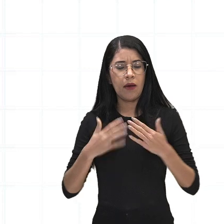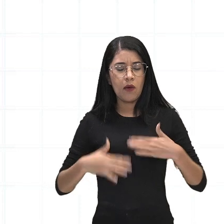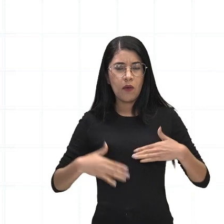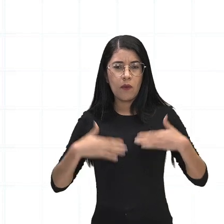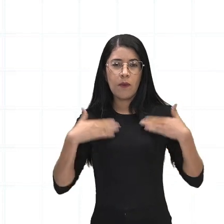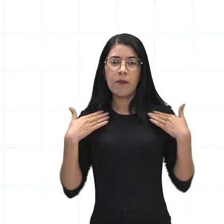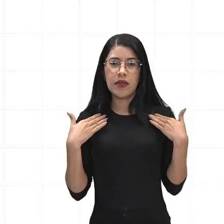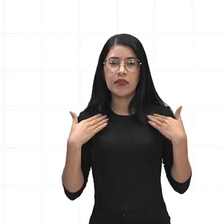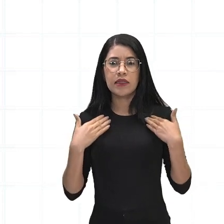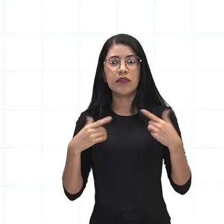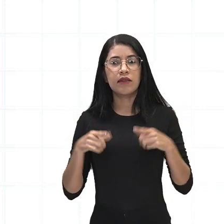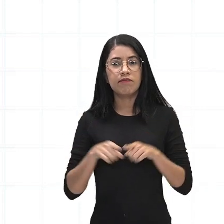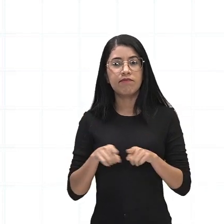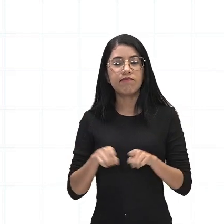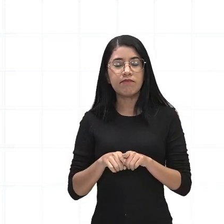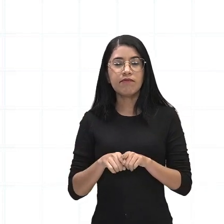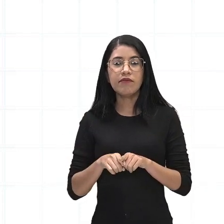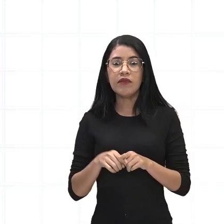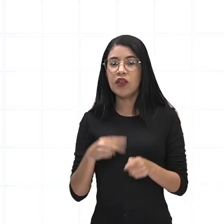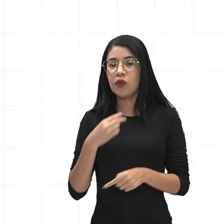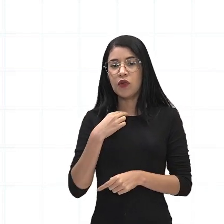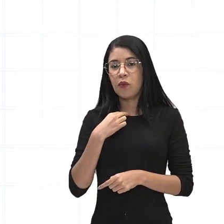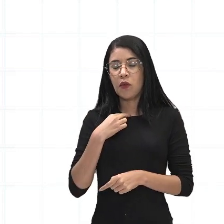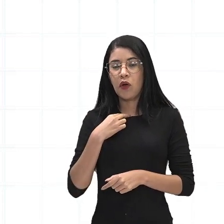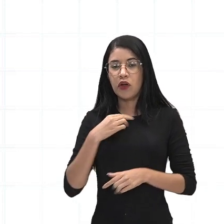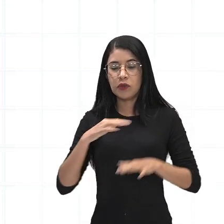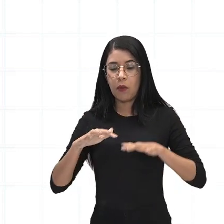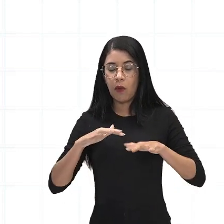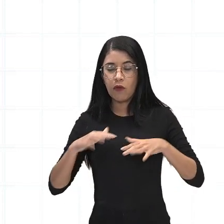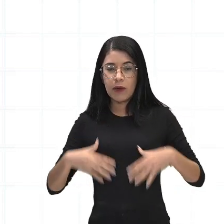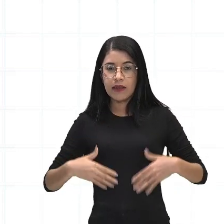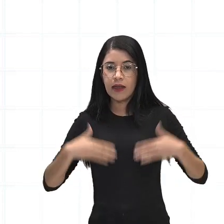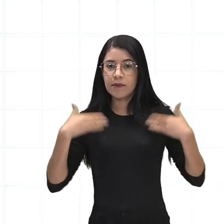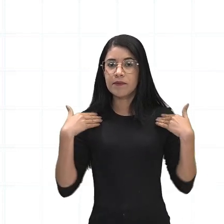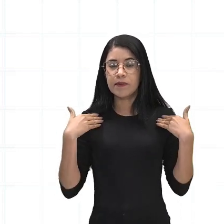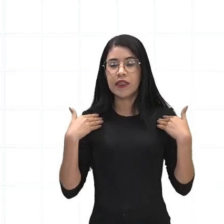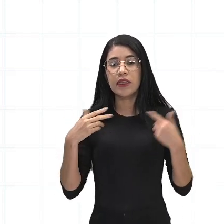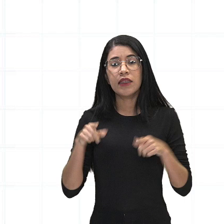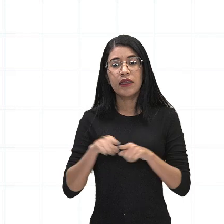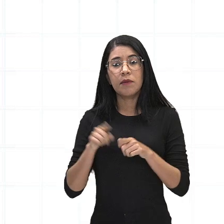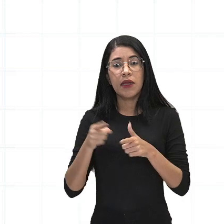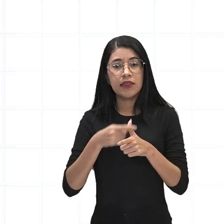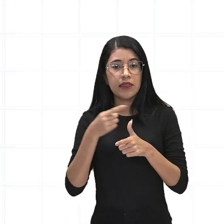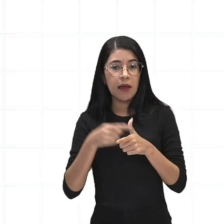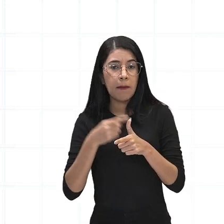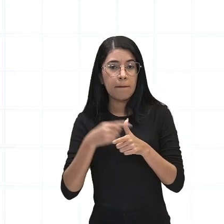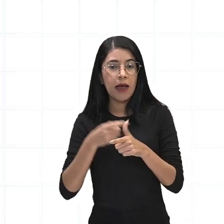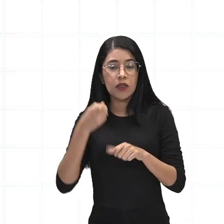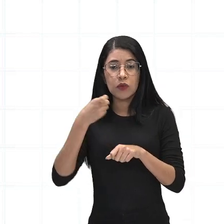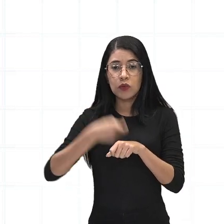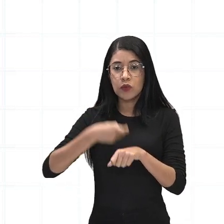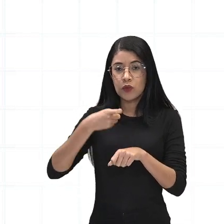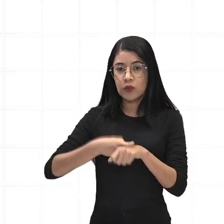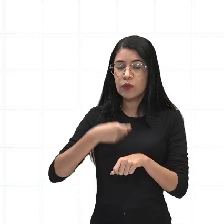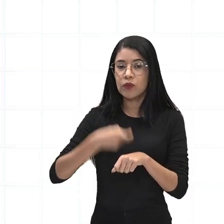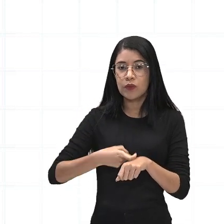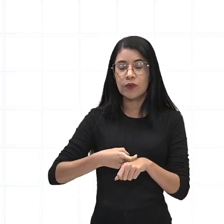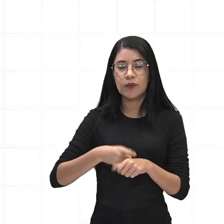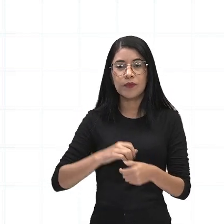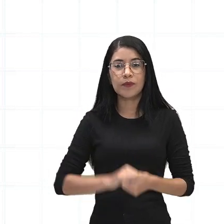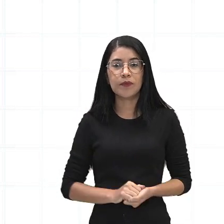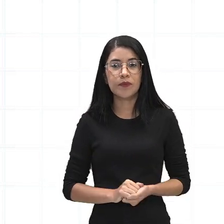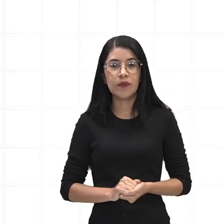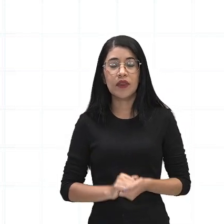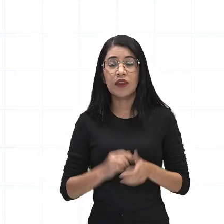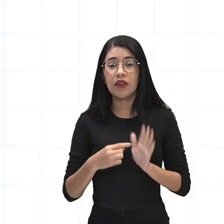retinho, da cintura para cima não se movimenta, e uso de sapatos rígidos com solas duras. E eu